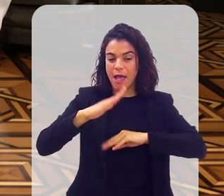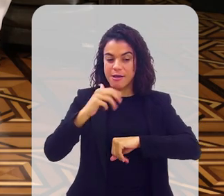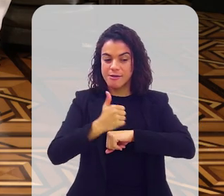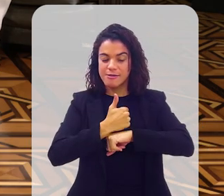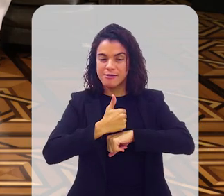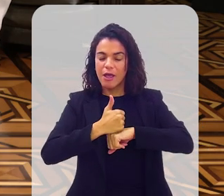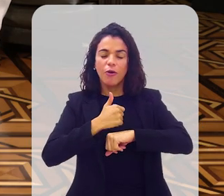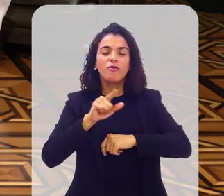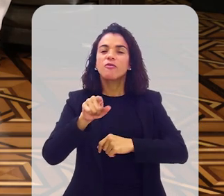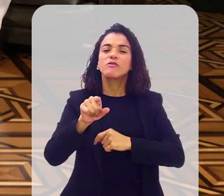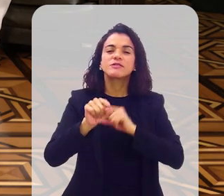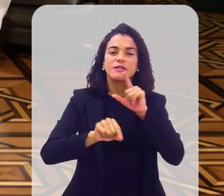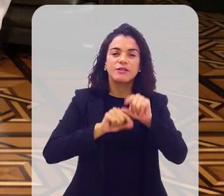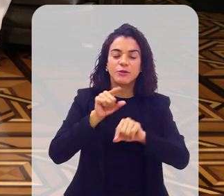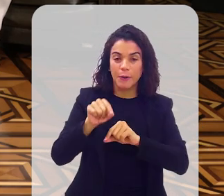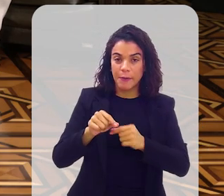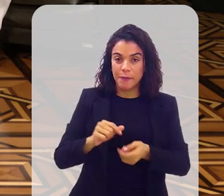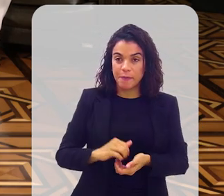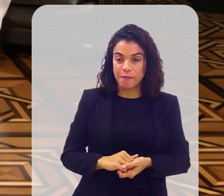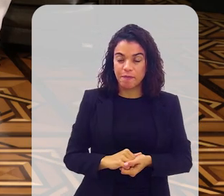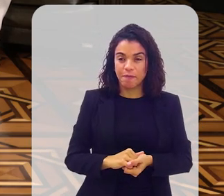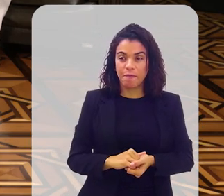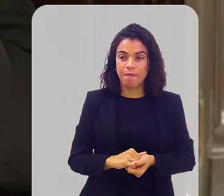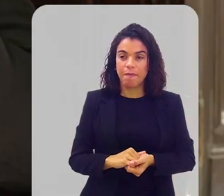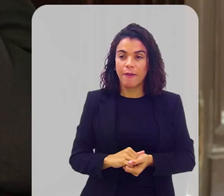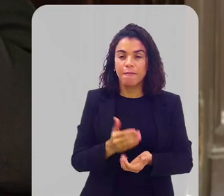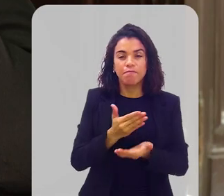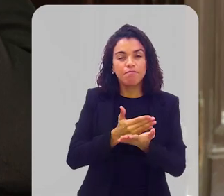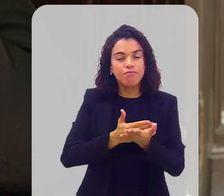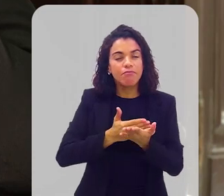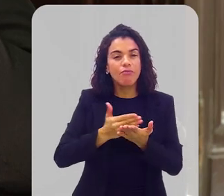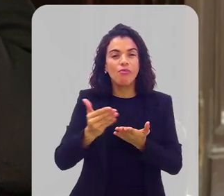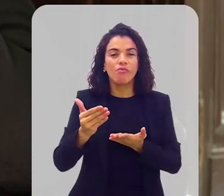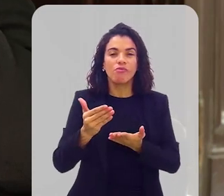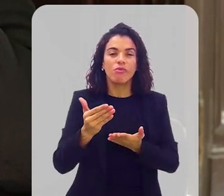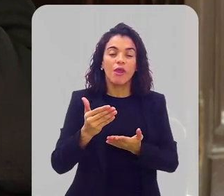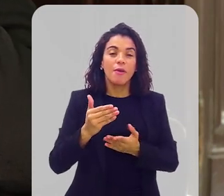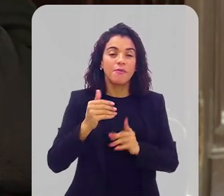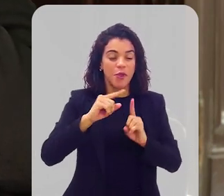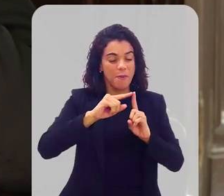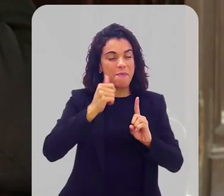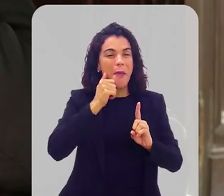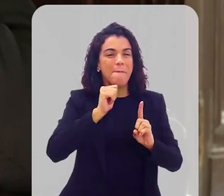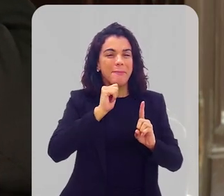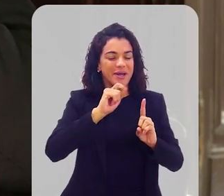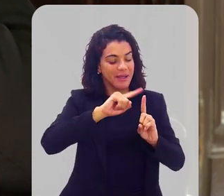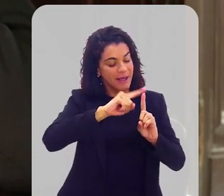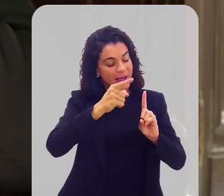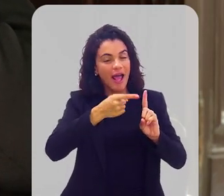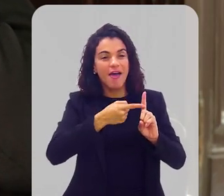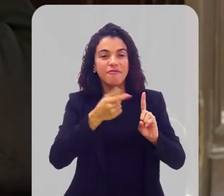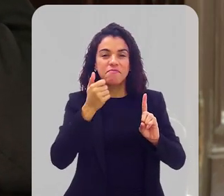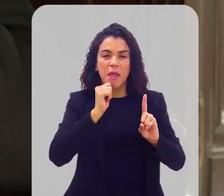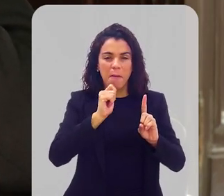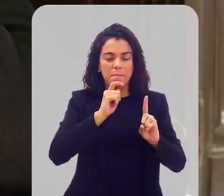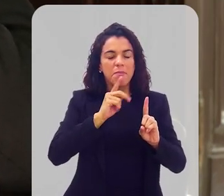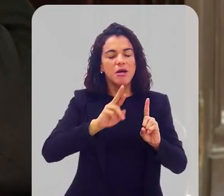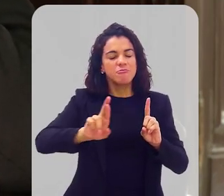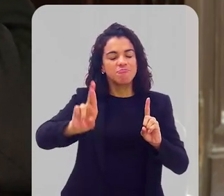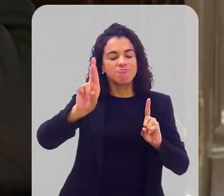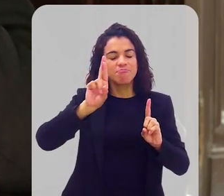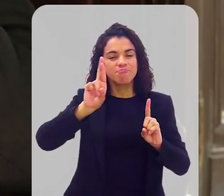mais profissional. O que você fez? Então, desde quando eu estava na barriga da minha mãe, eu já tinha feito uma